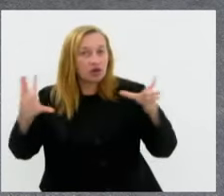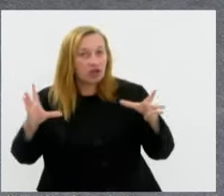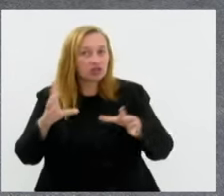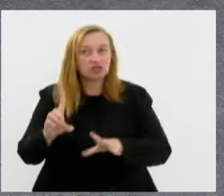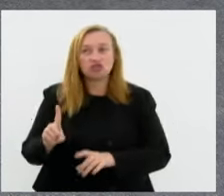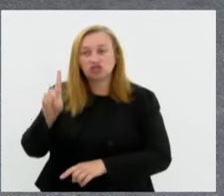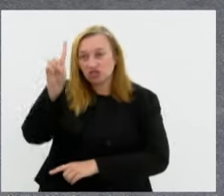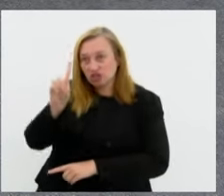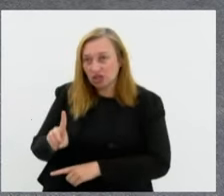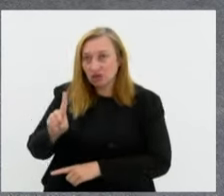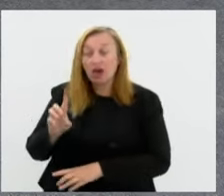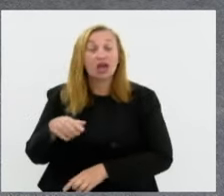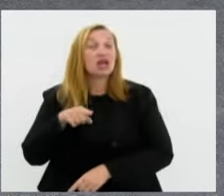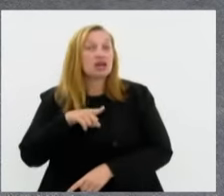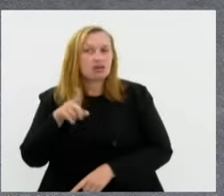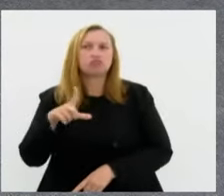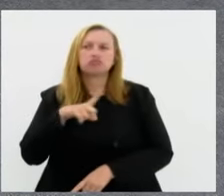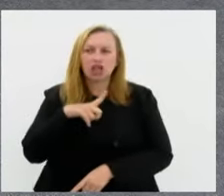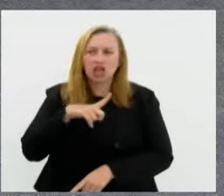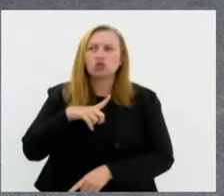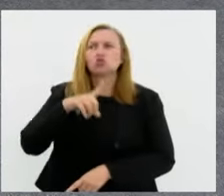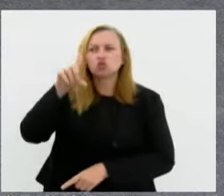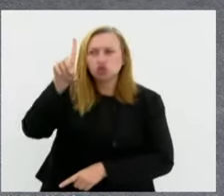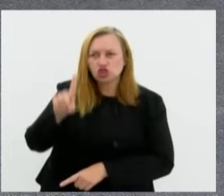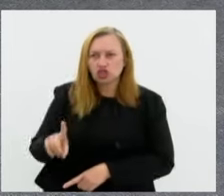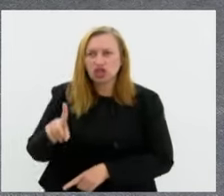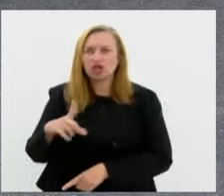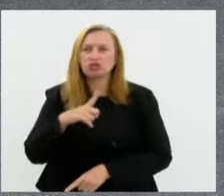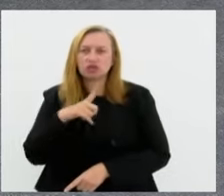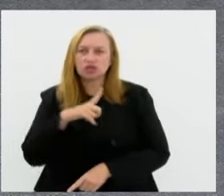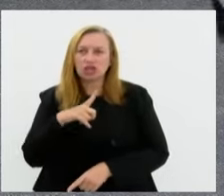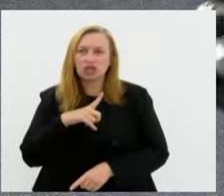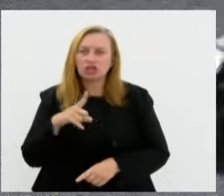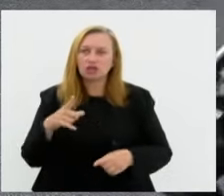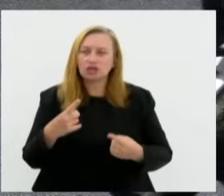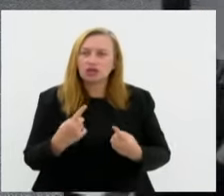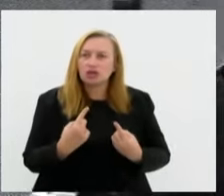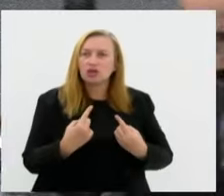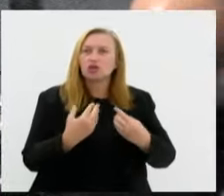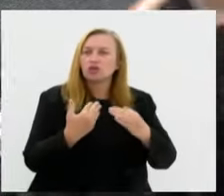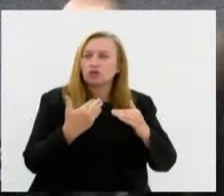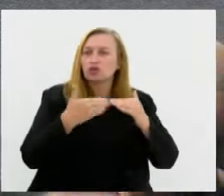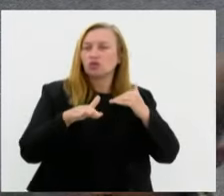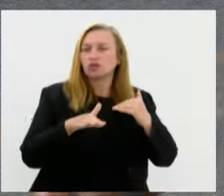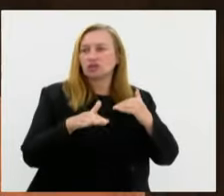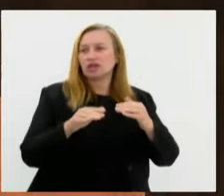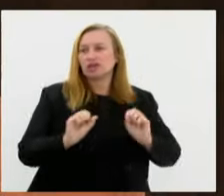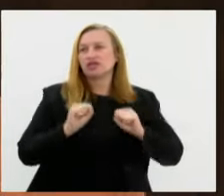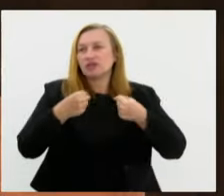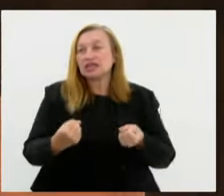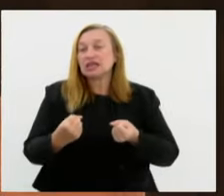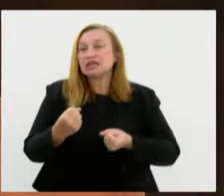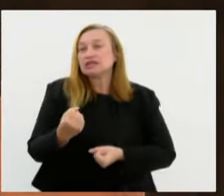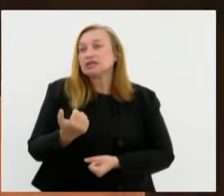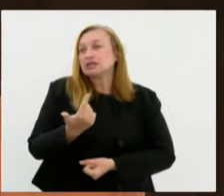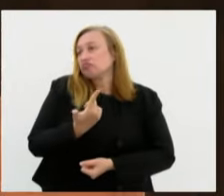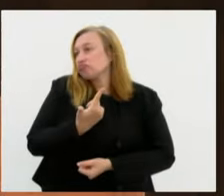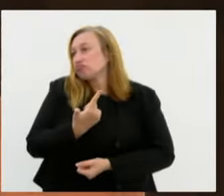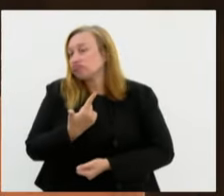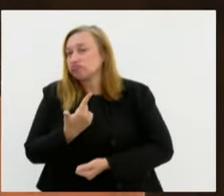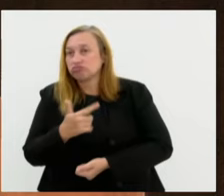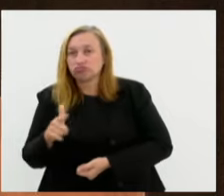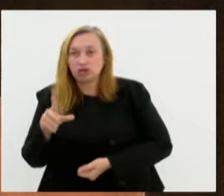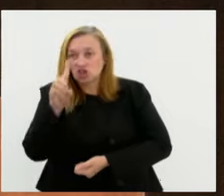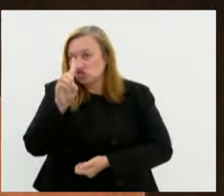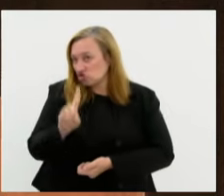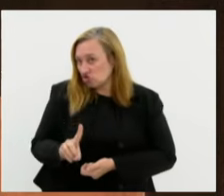direito e ela tem o direito ao contraditório, à ampla defesa. Se não direito,